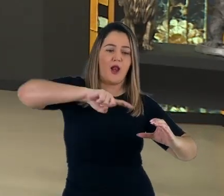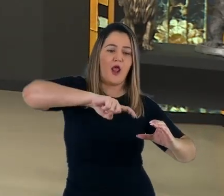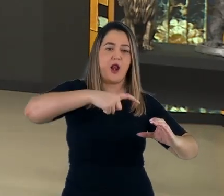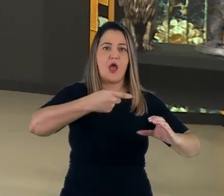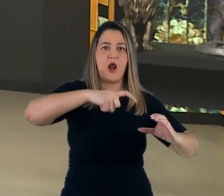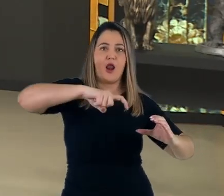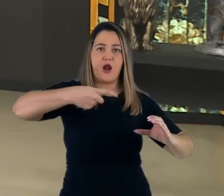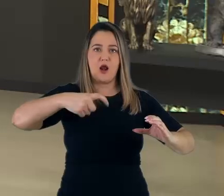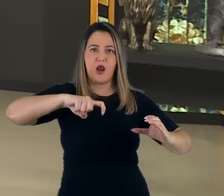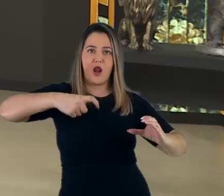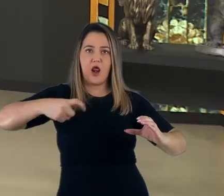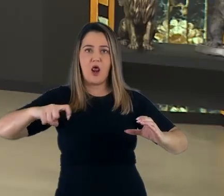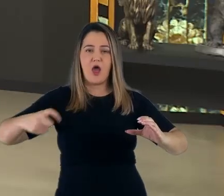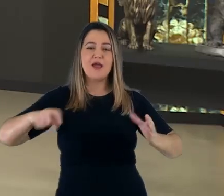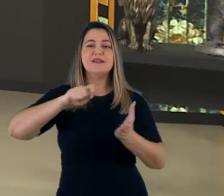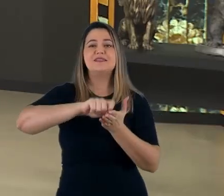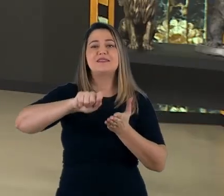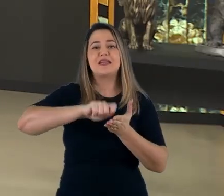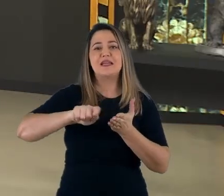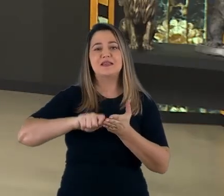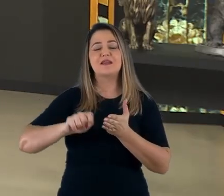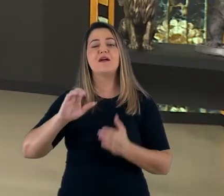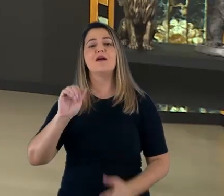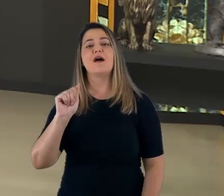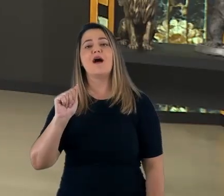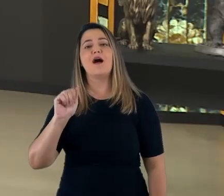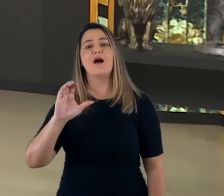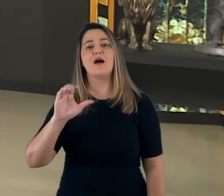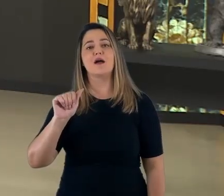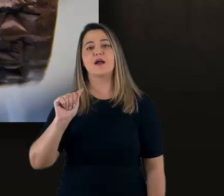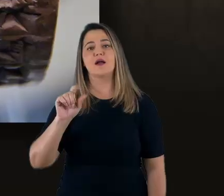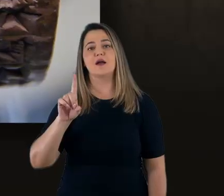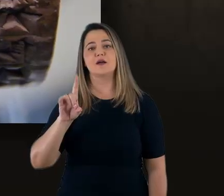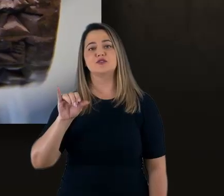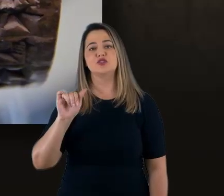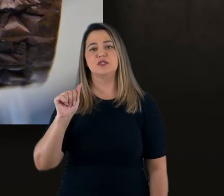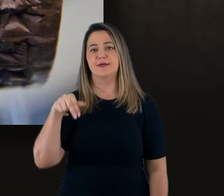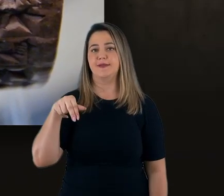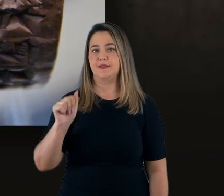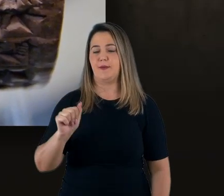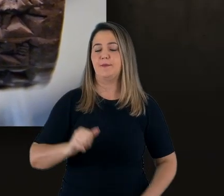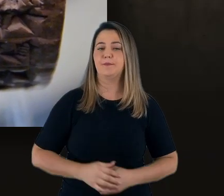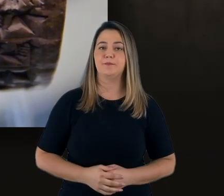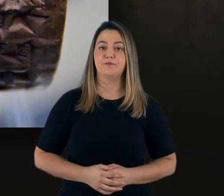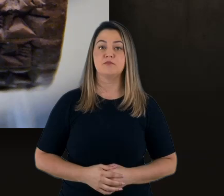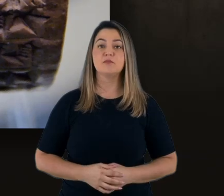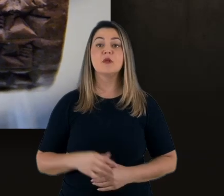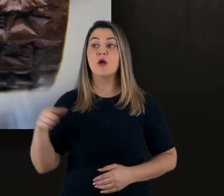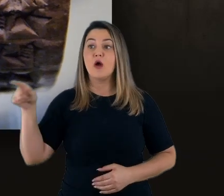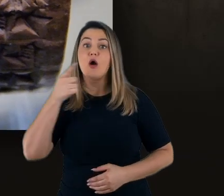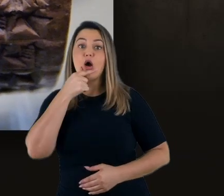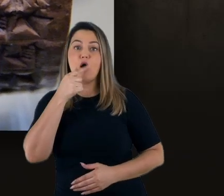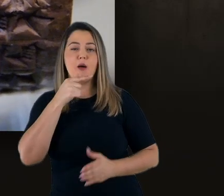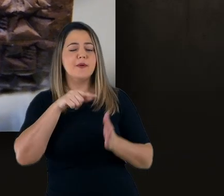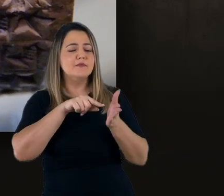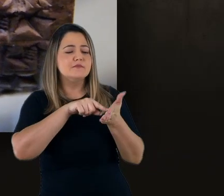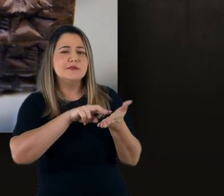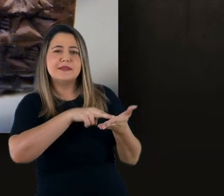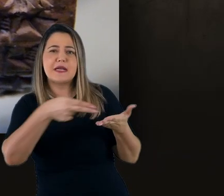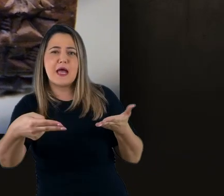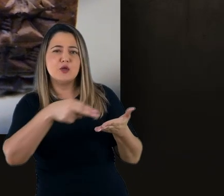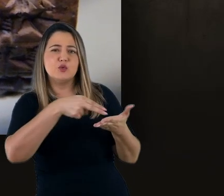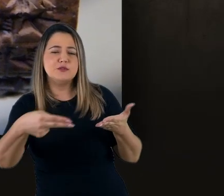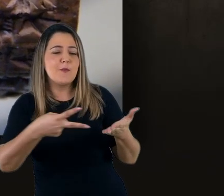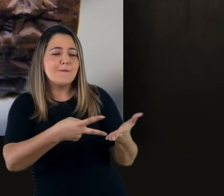escrita cuneiforme, uma escrita acadiana. Ele percebeu que esse texto trazia uma